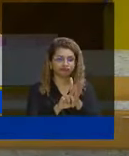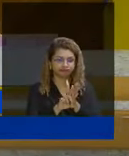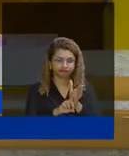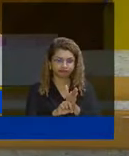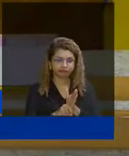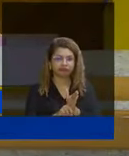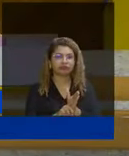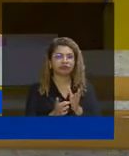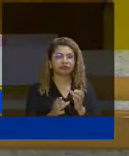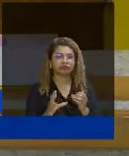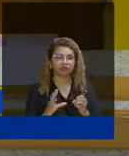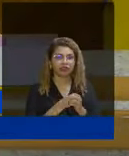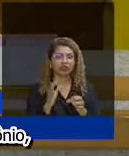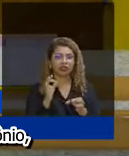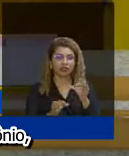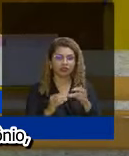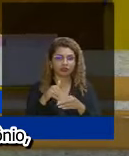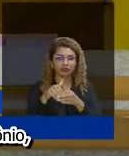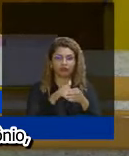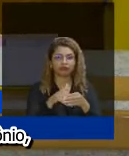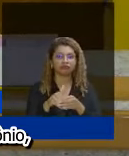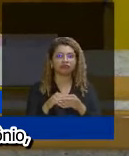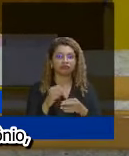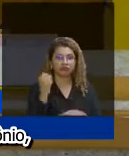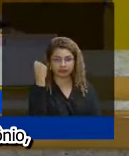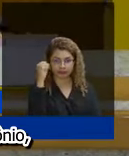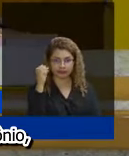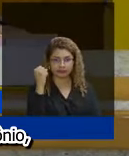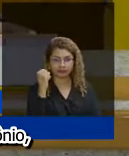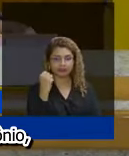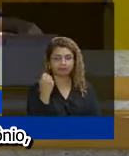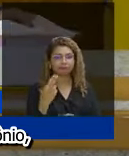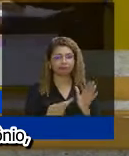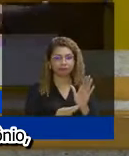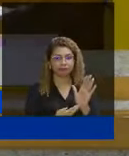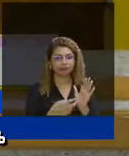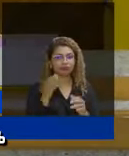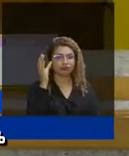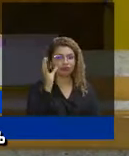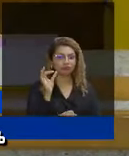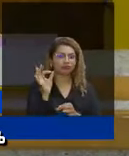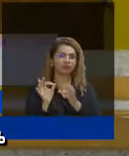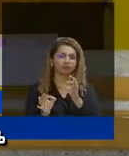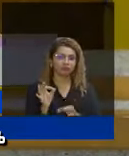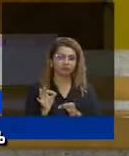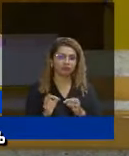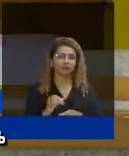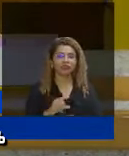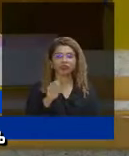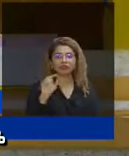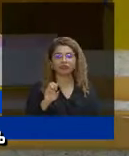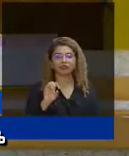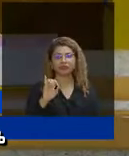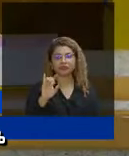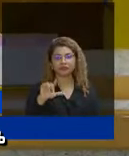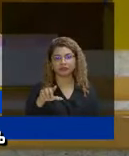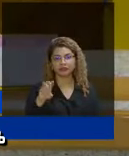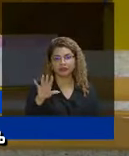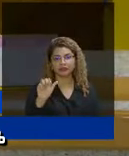número 601-653, origem Santana, relator juiz Carmo Antônio, embargante Zilma Correia Balieiro dos